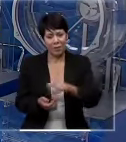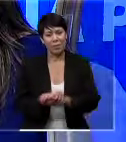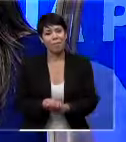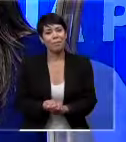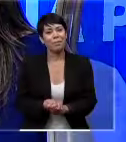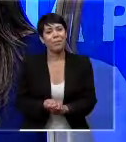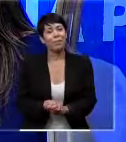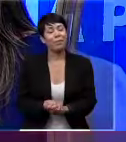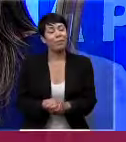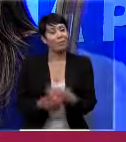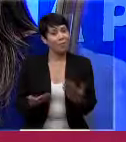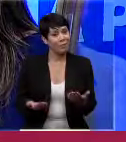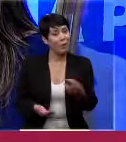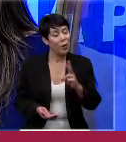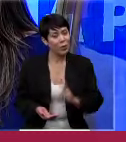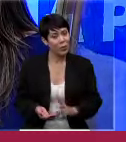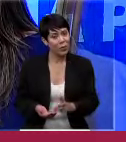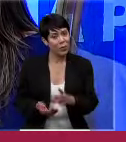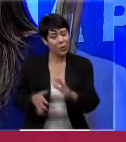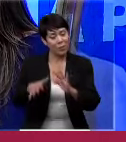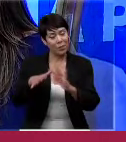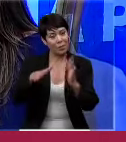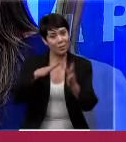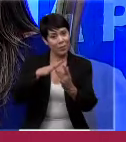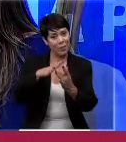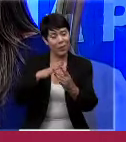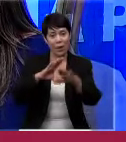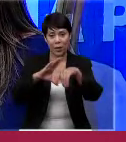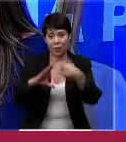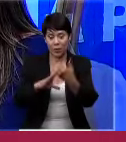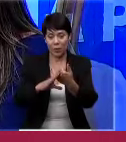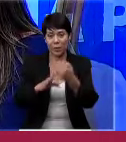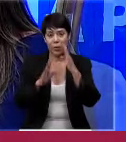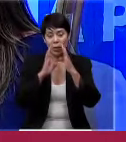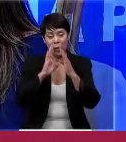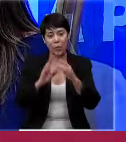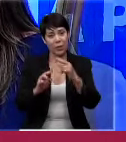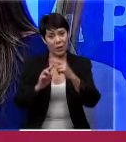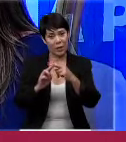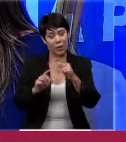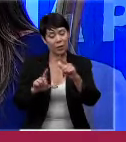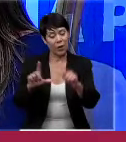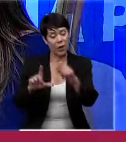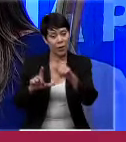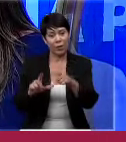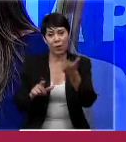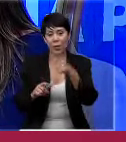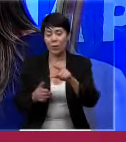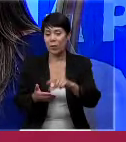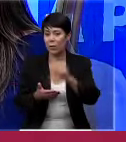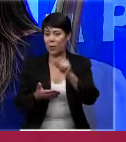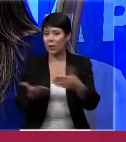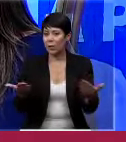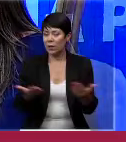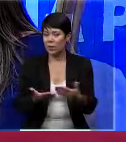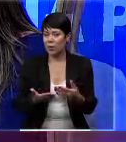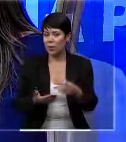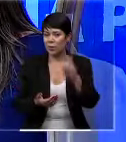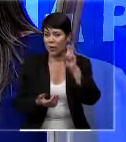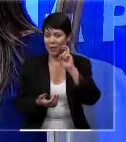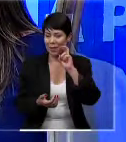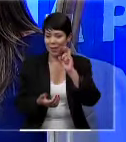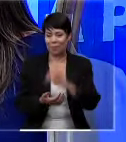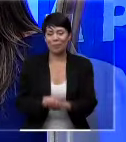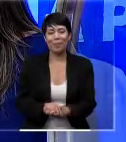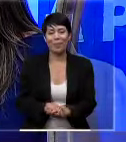São Paulo. Seguimos online no YouTube e no Facebook da Caixa e da Rede TV para os demais sorteios desta